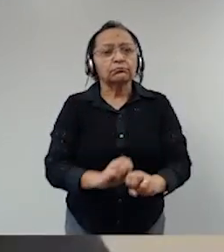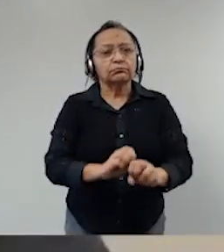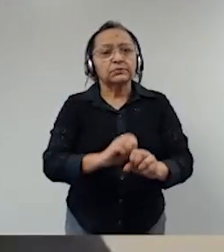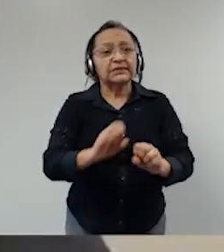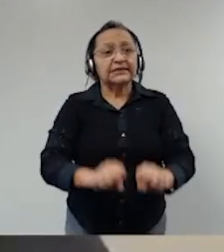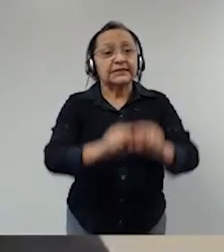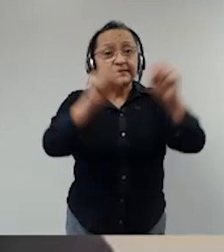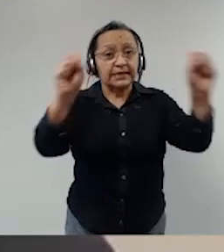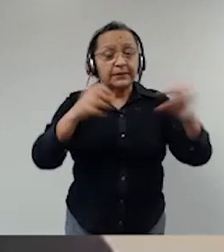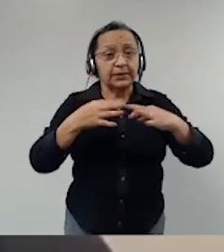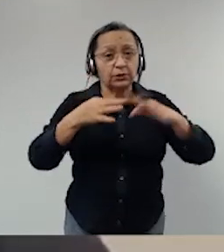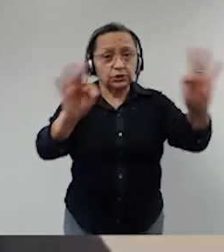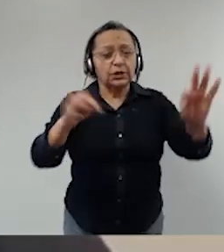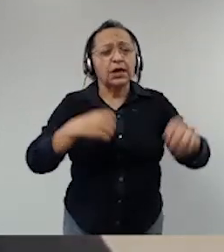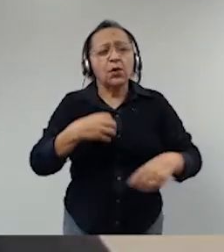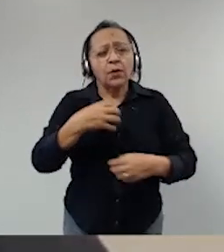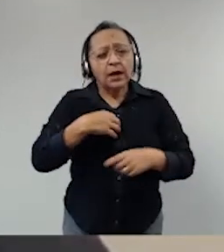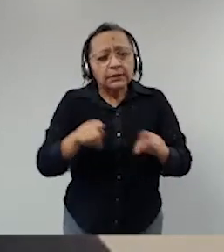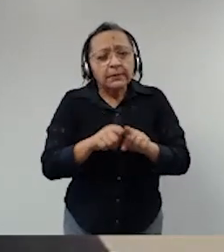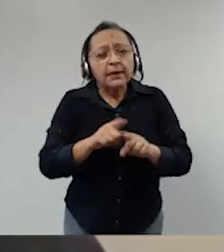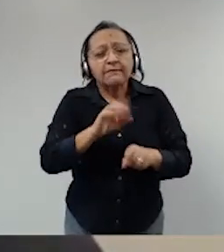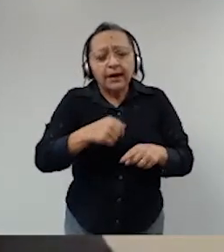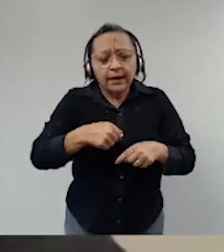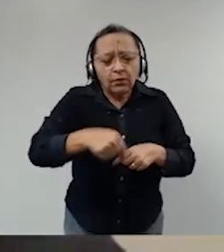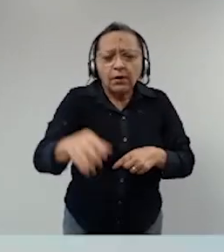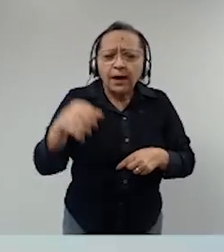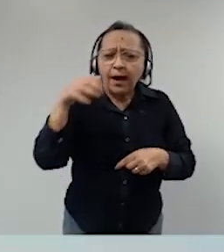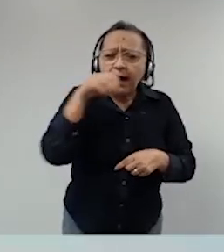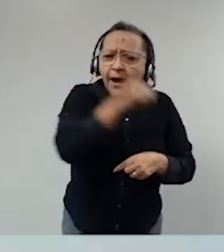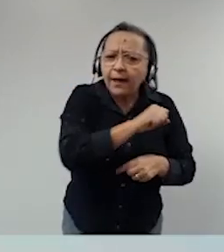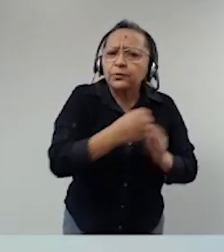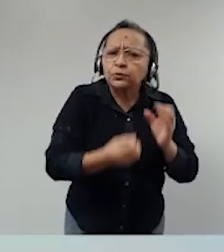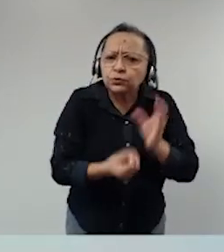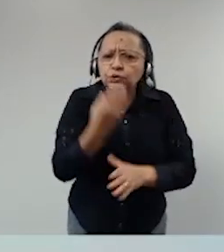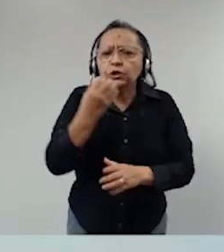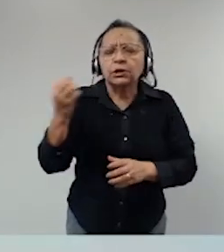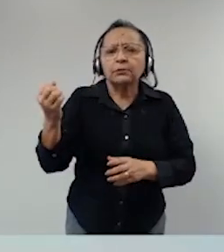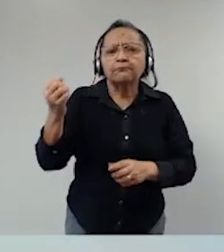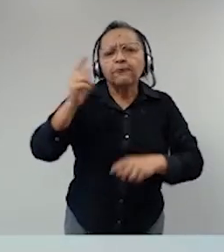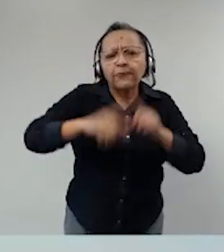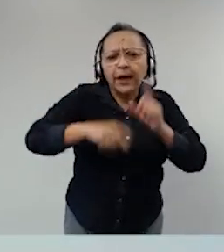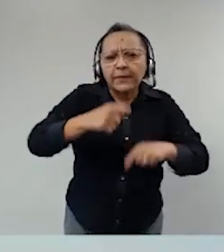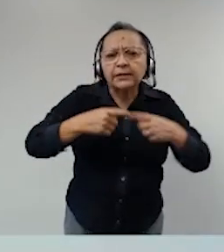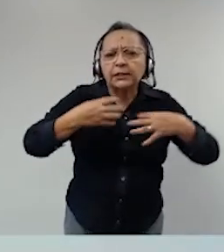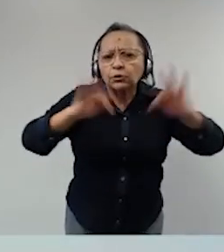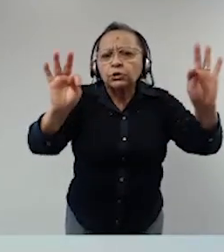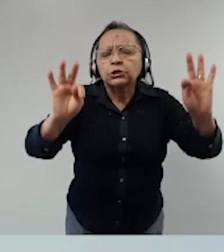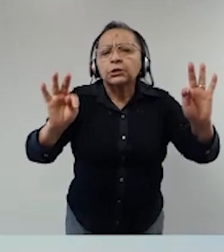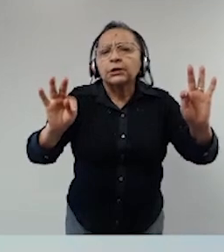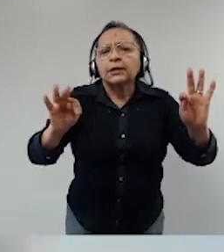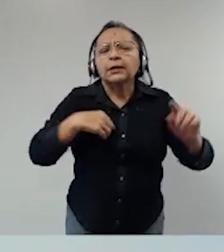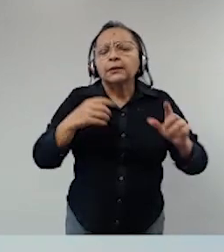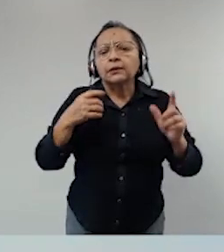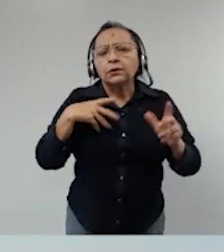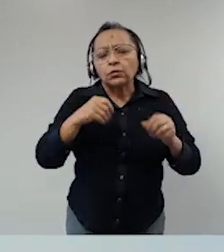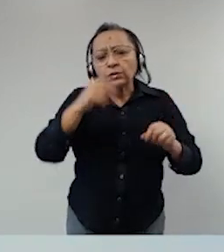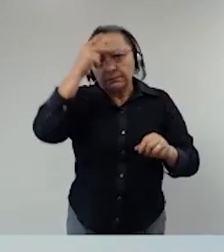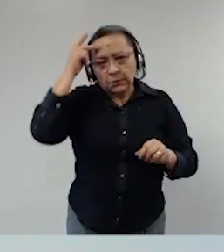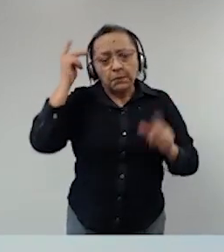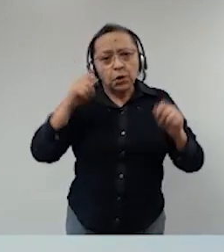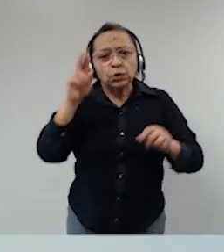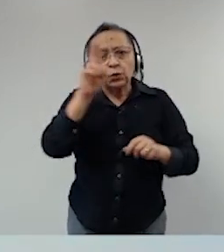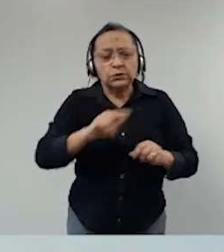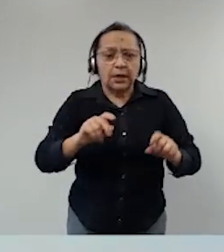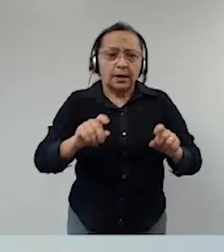médio ou curto espaço de tempo, uma ferramenta que permitirá, inclusive, que as audiências, coitivos de testemunhas, sejam feitas do ponto de vista eletrônico.